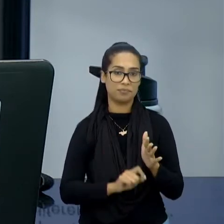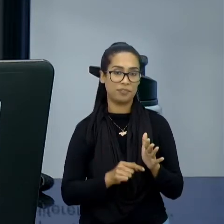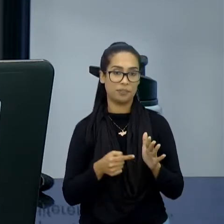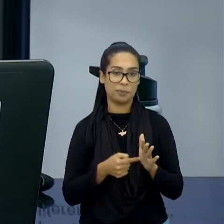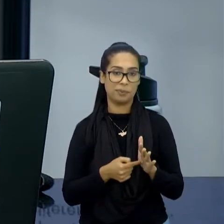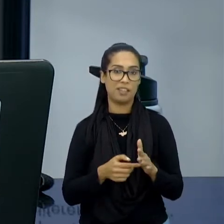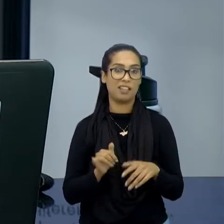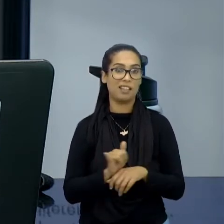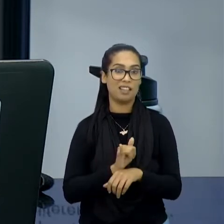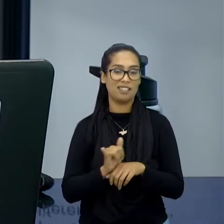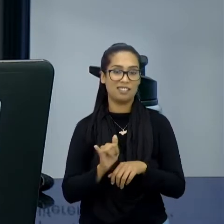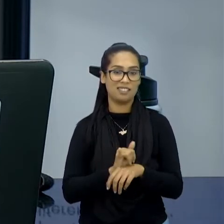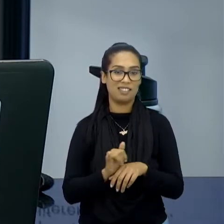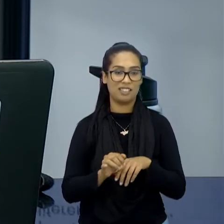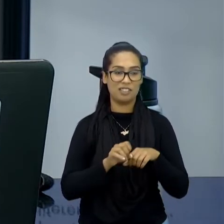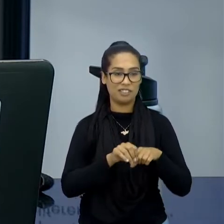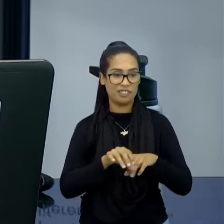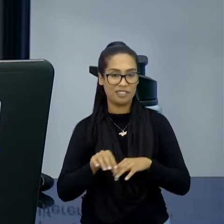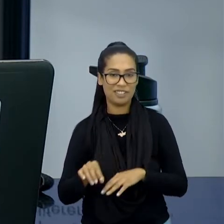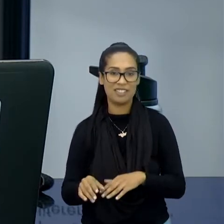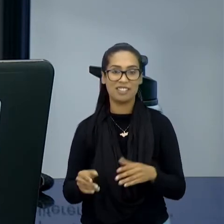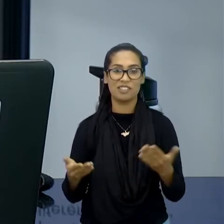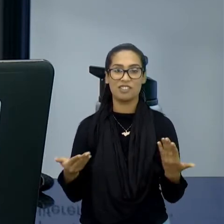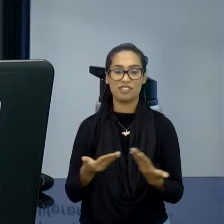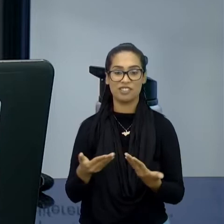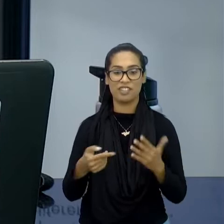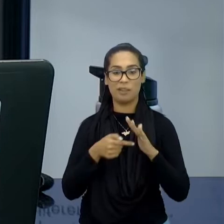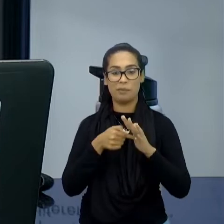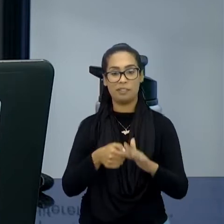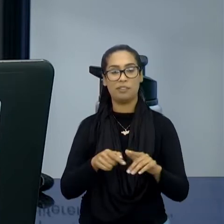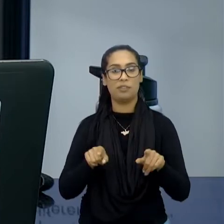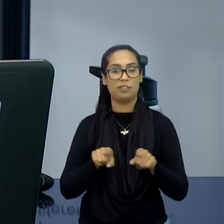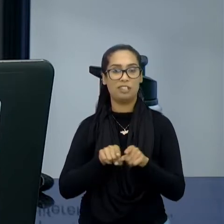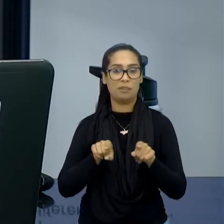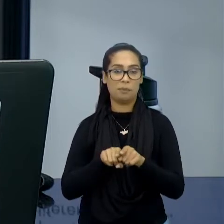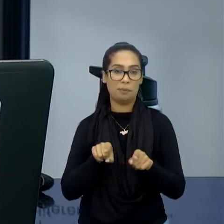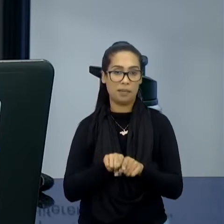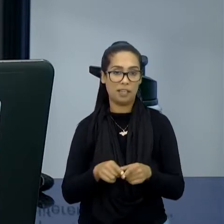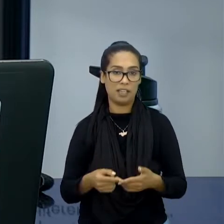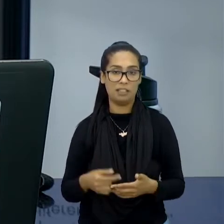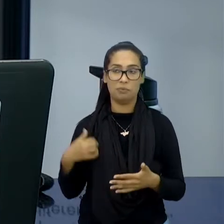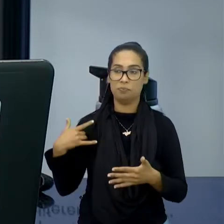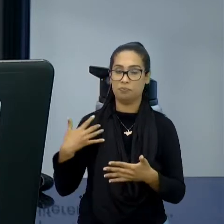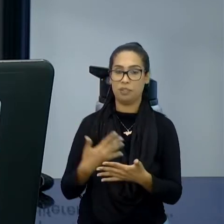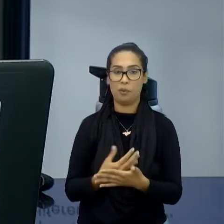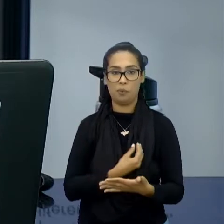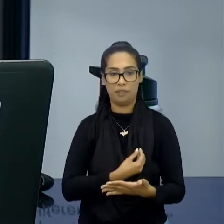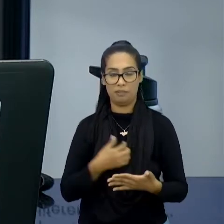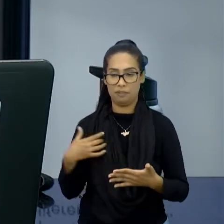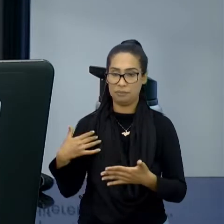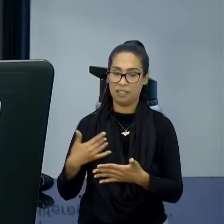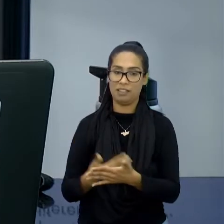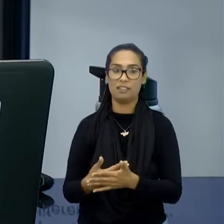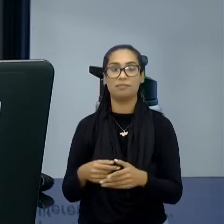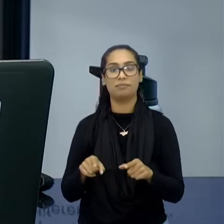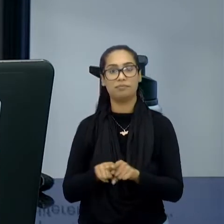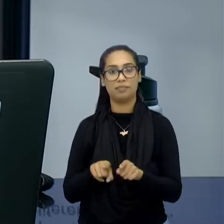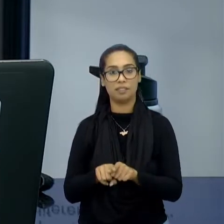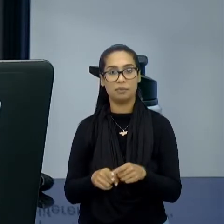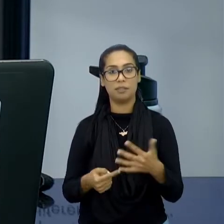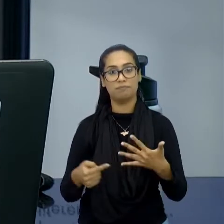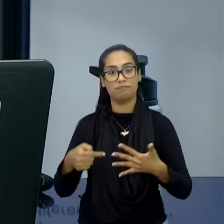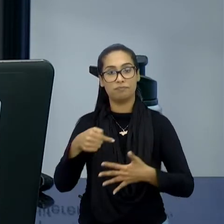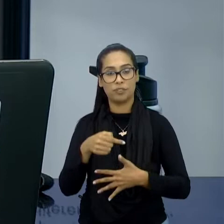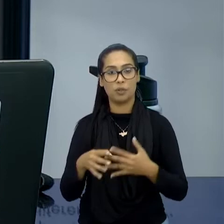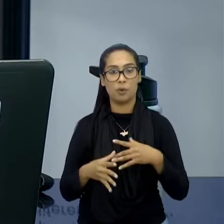já apareceu aí para vocês, né, ou aparece no decorrer aí da caminhada de vocês dentro dos componentes chamados